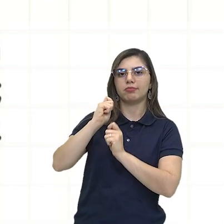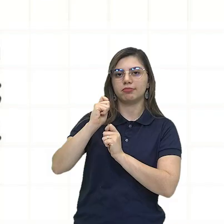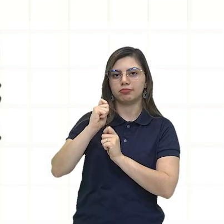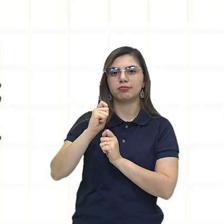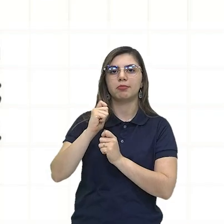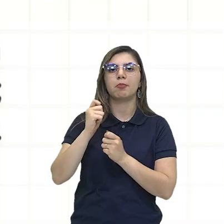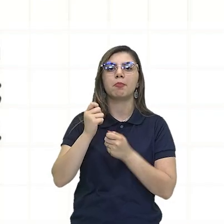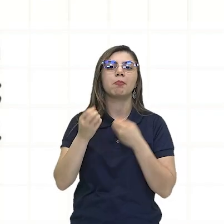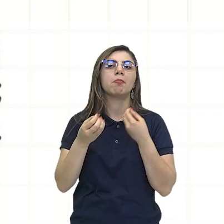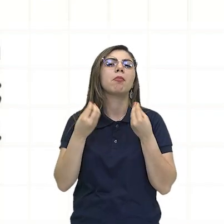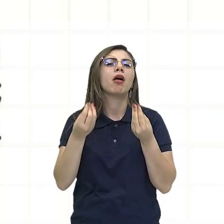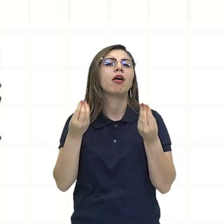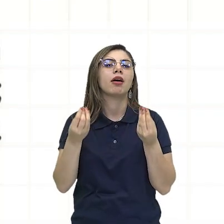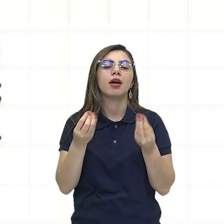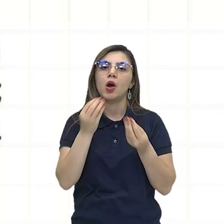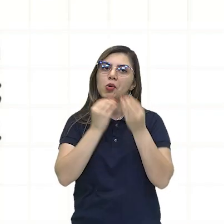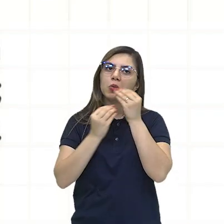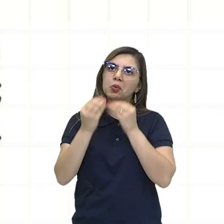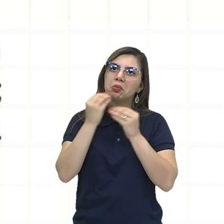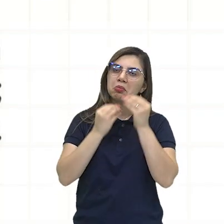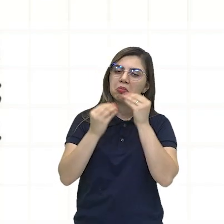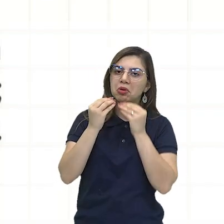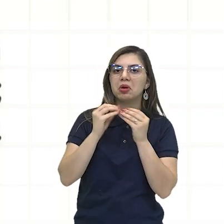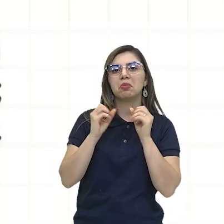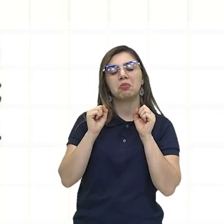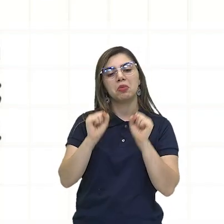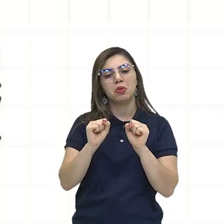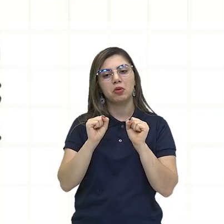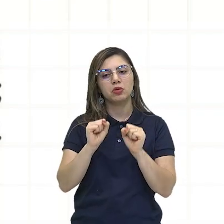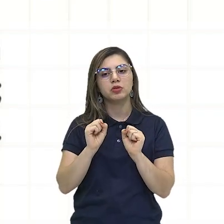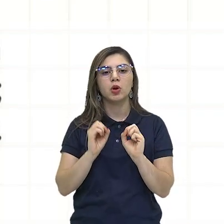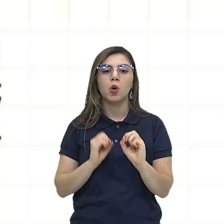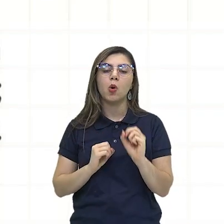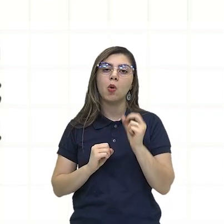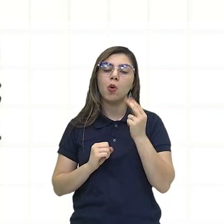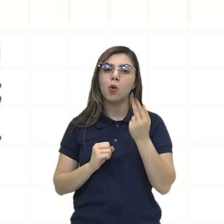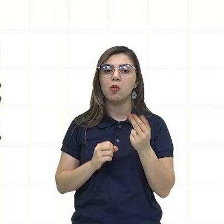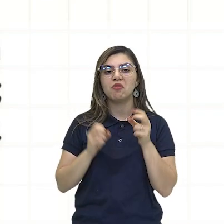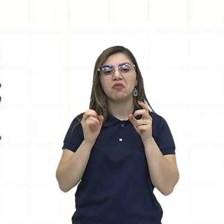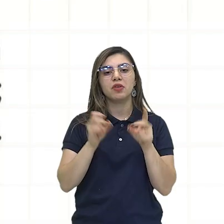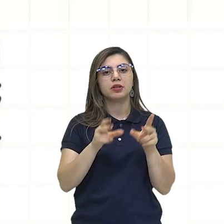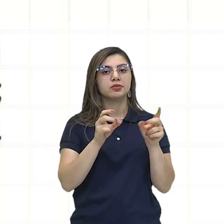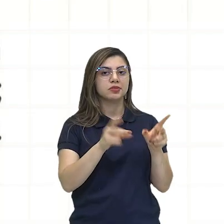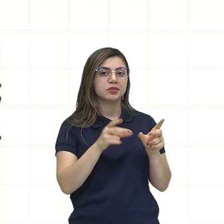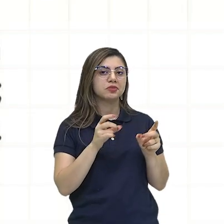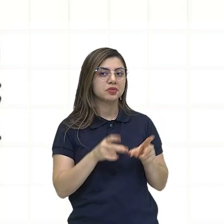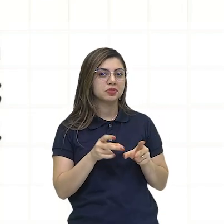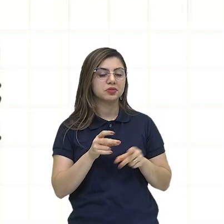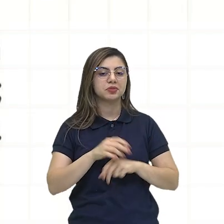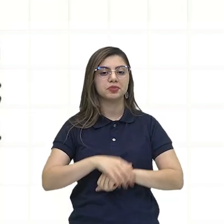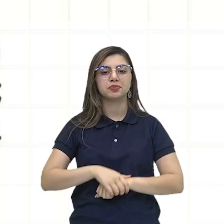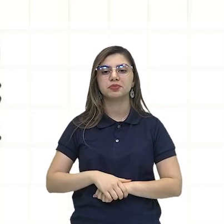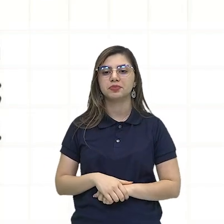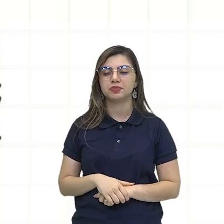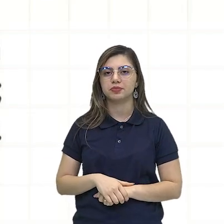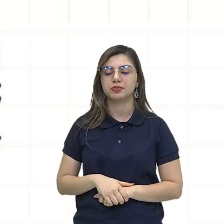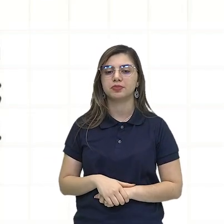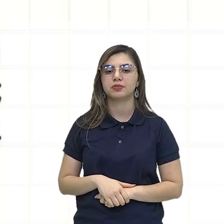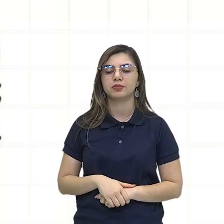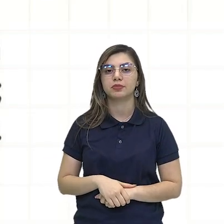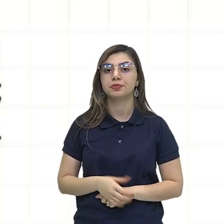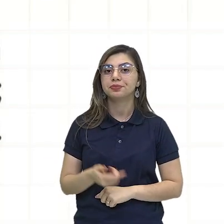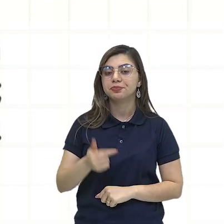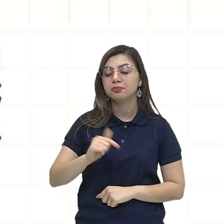habitat para comer, para se alimentar ou para vender esse produto, tá ok? E